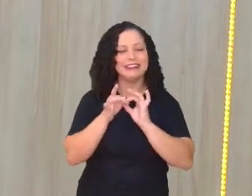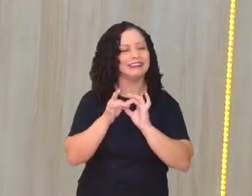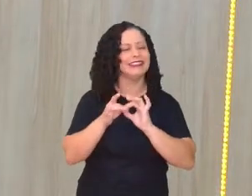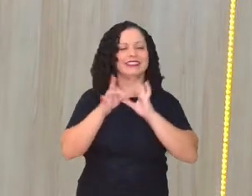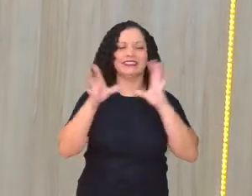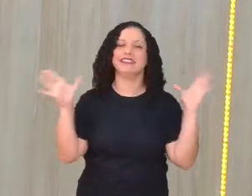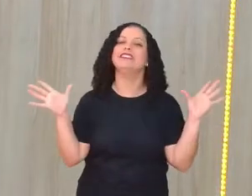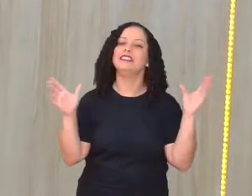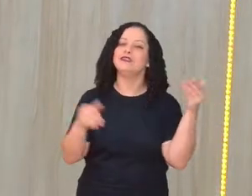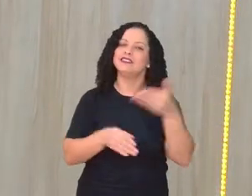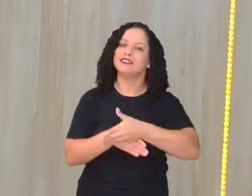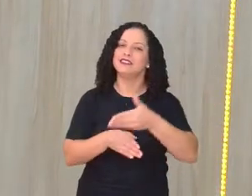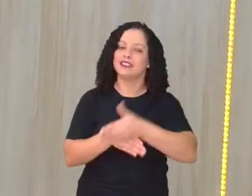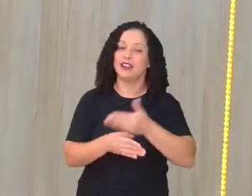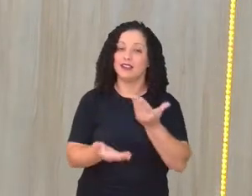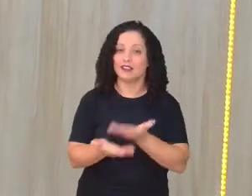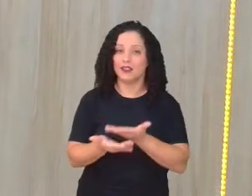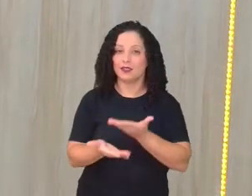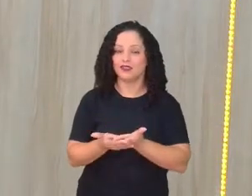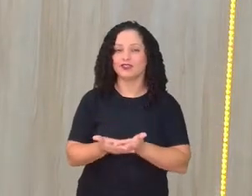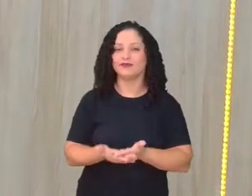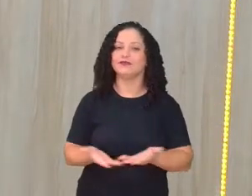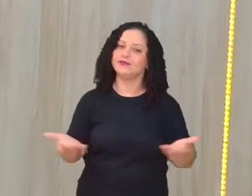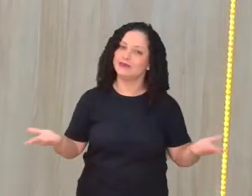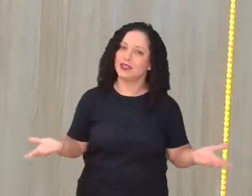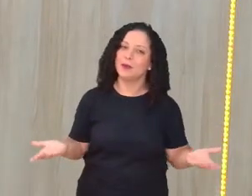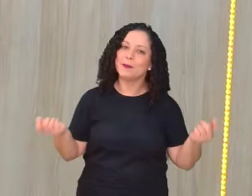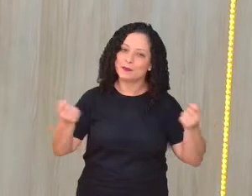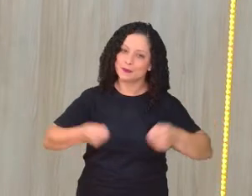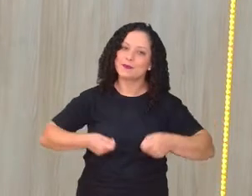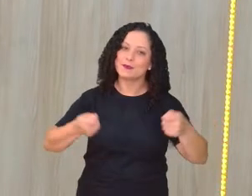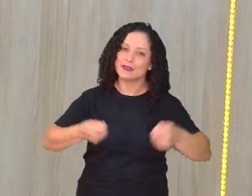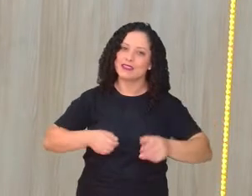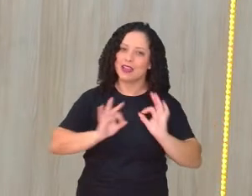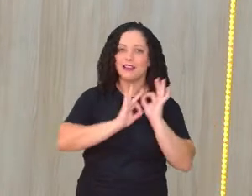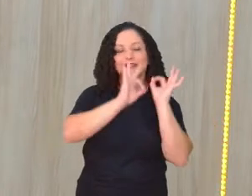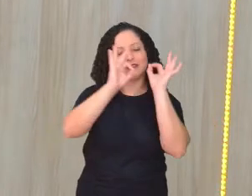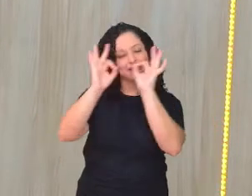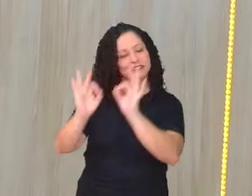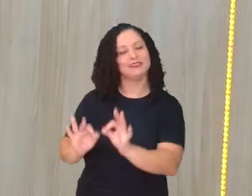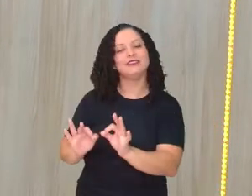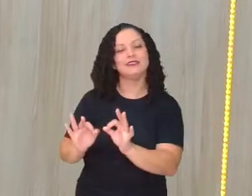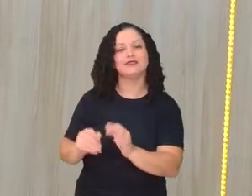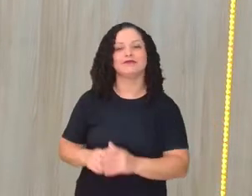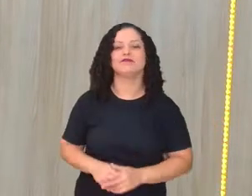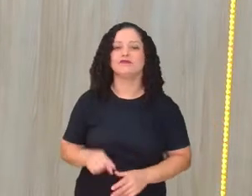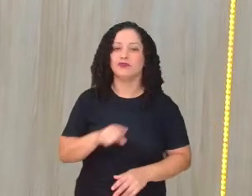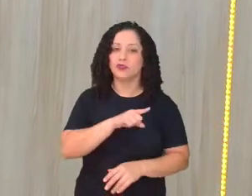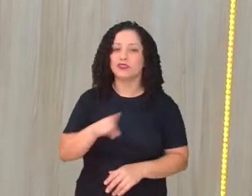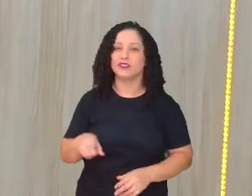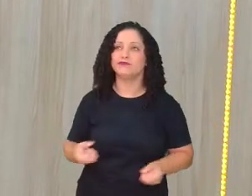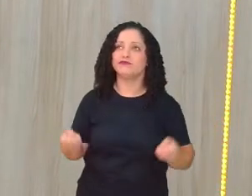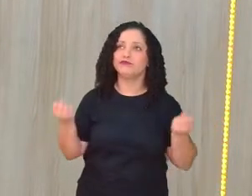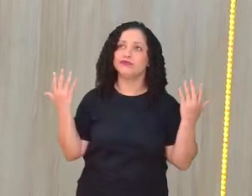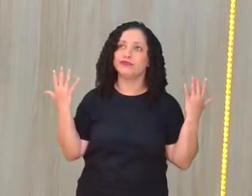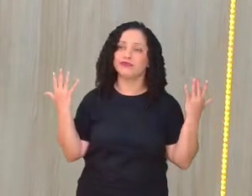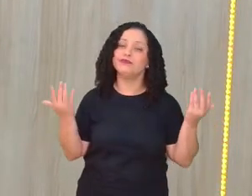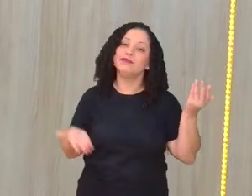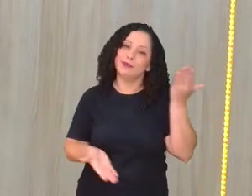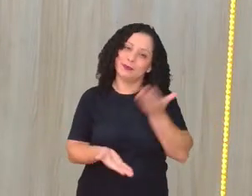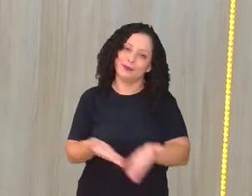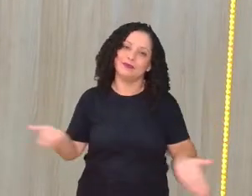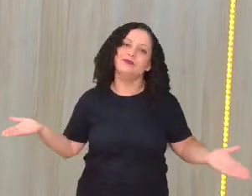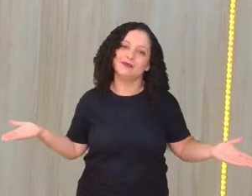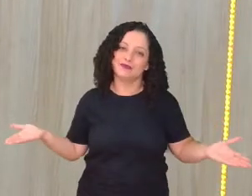as nossas aulas. Então, só não acessa as aulas, só não assiste quem ainda está aí se abestalhando, né? Quem não